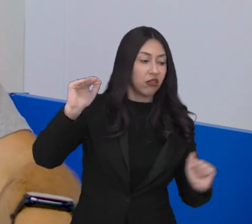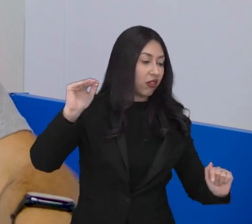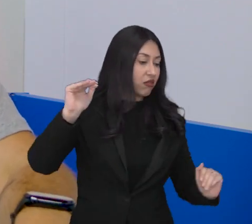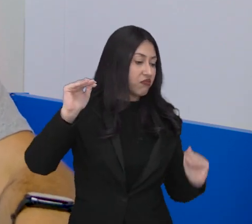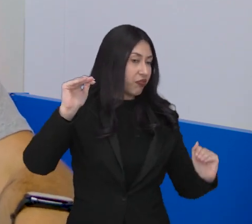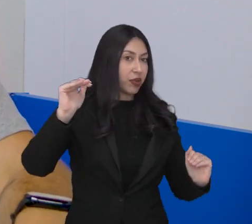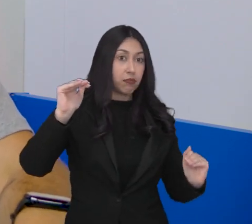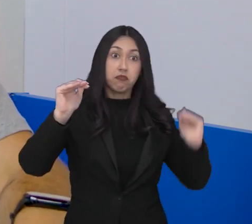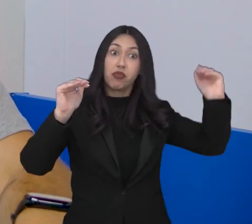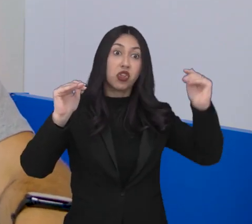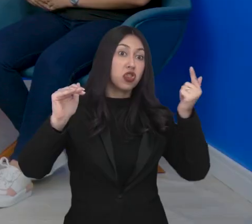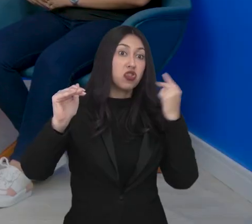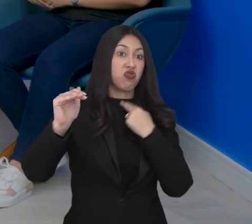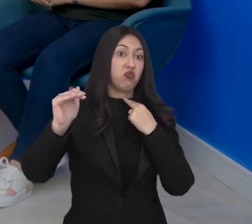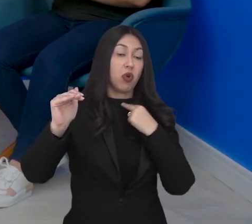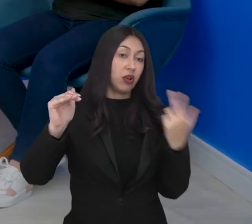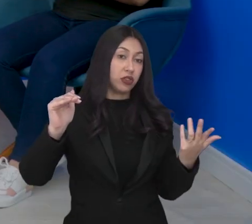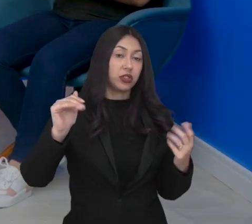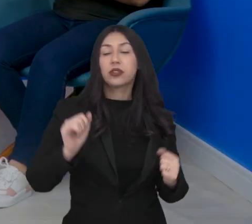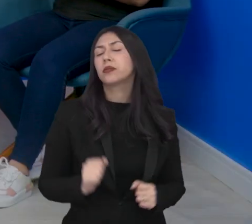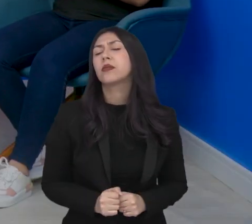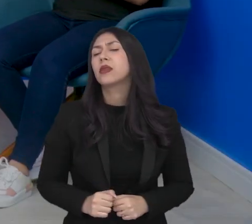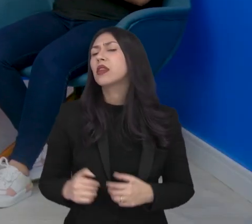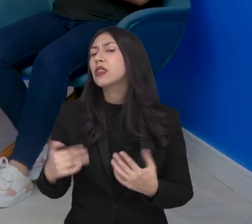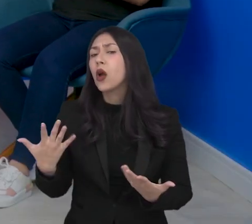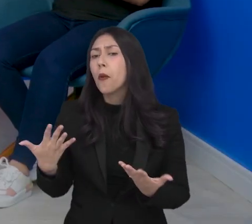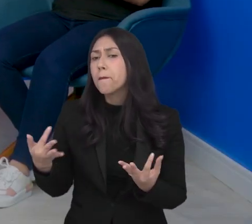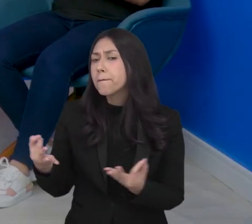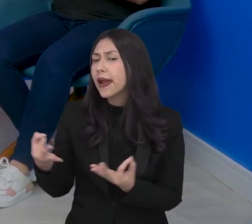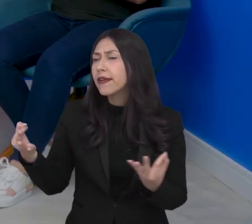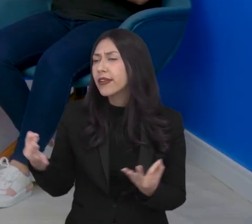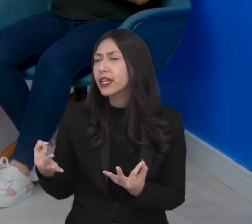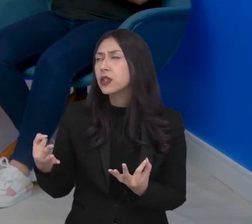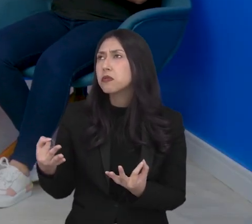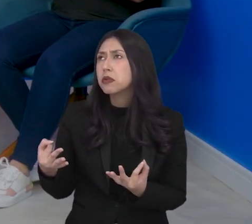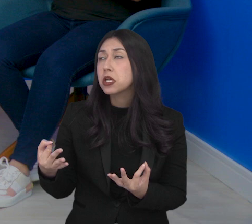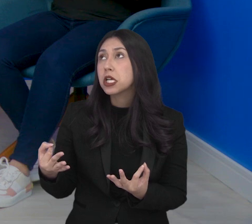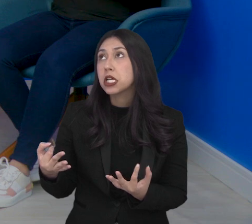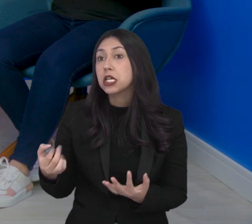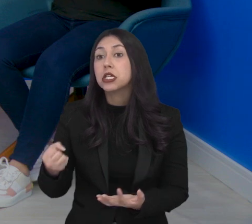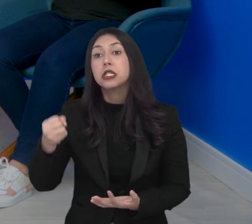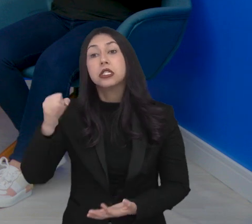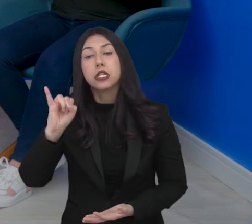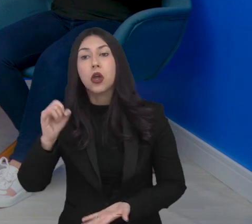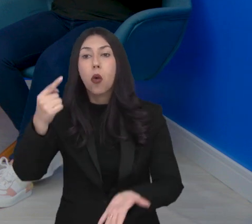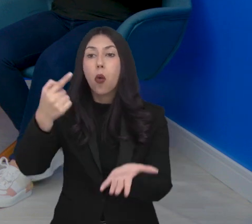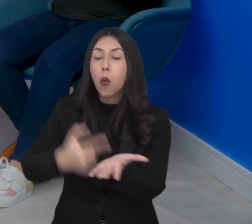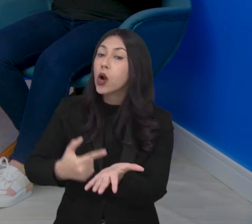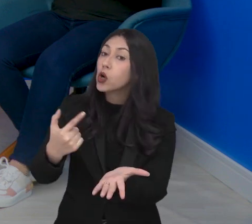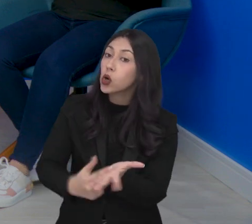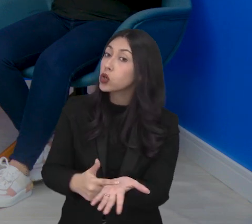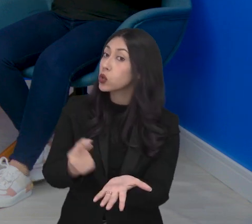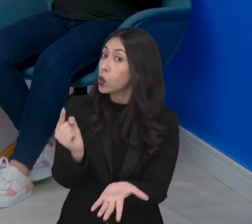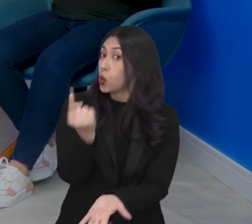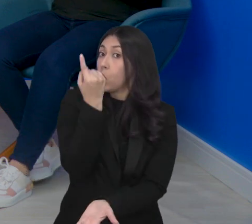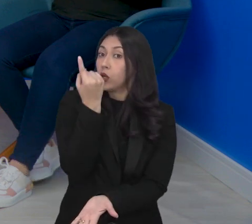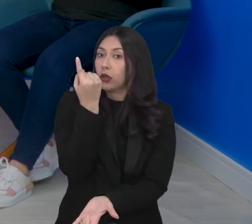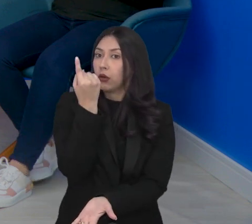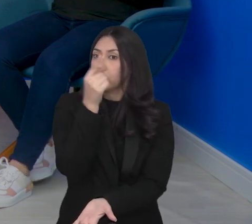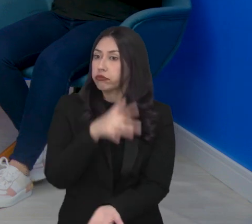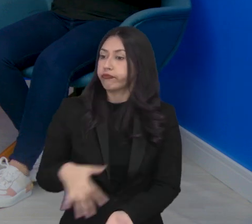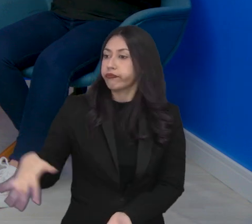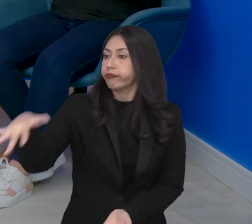econômico desses países, tá? Então, quando a gente fala no ideal nesse sentido, seria que houvesse não um acordo